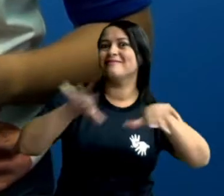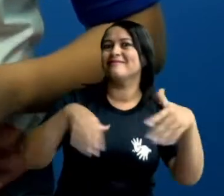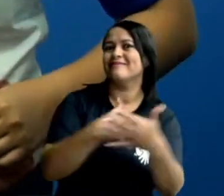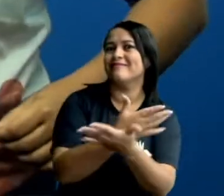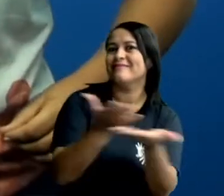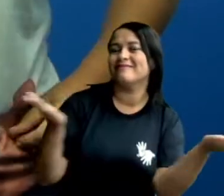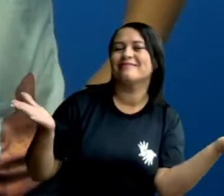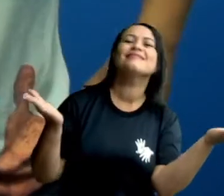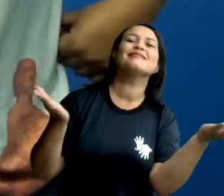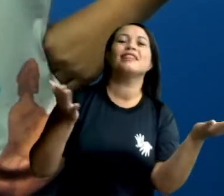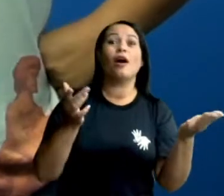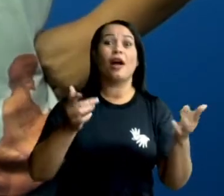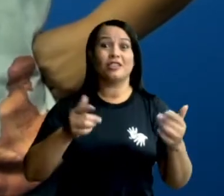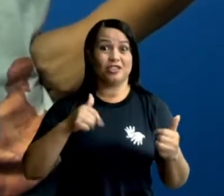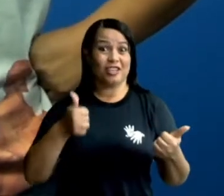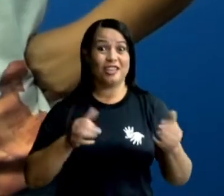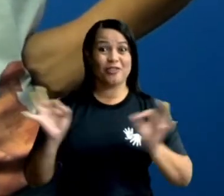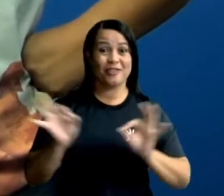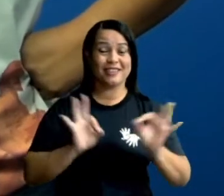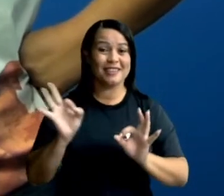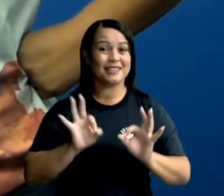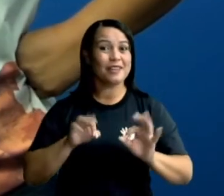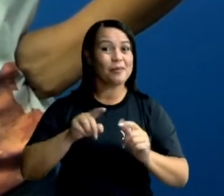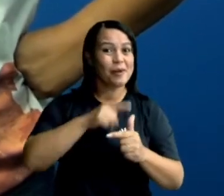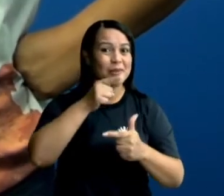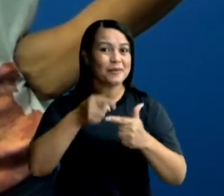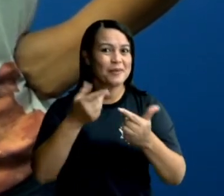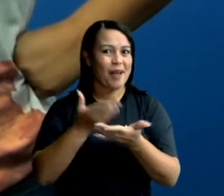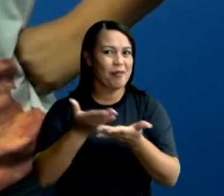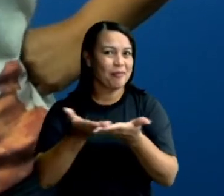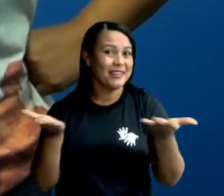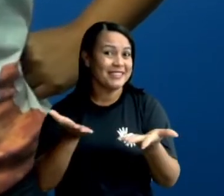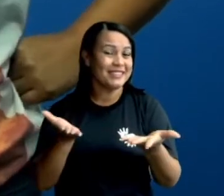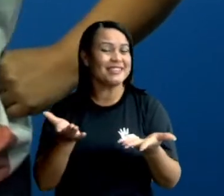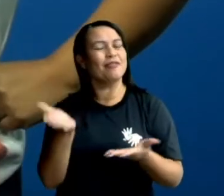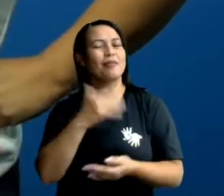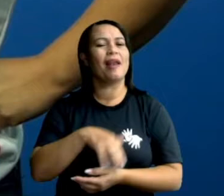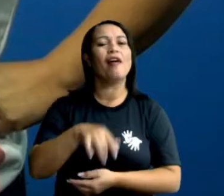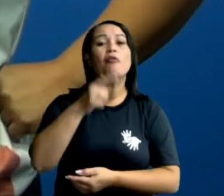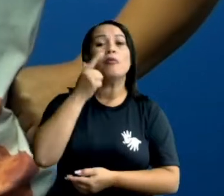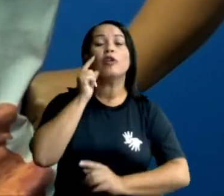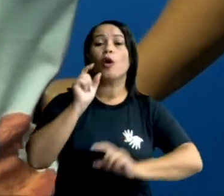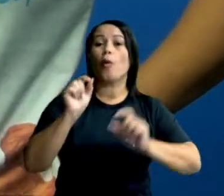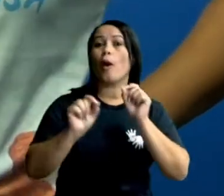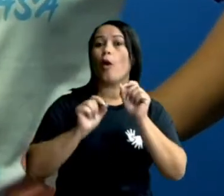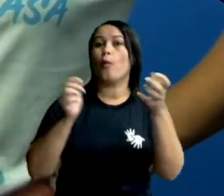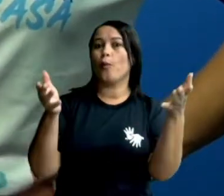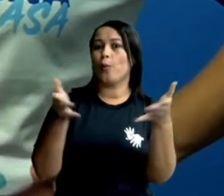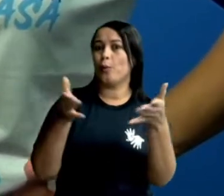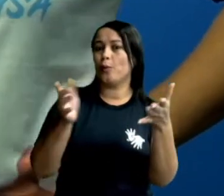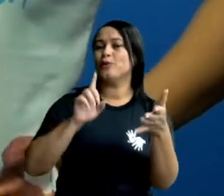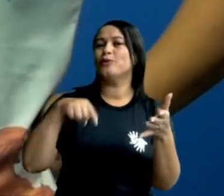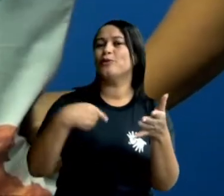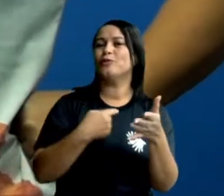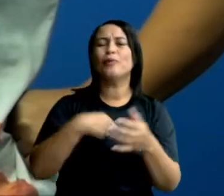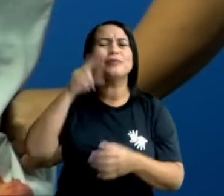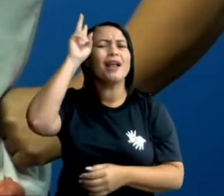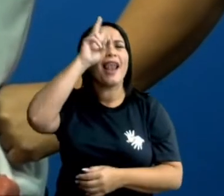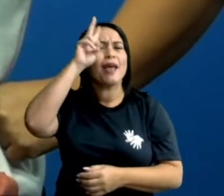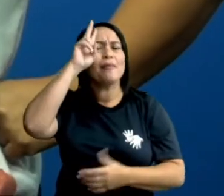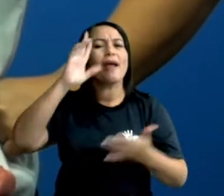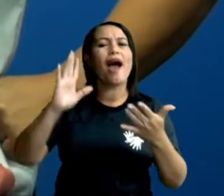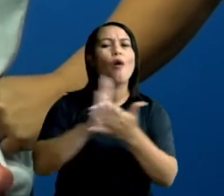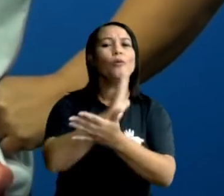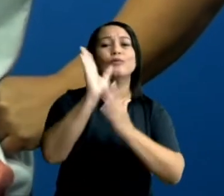Olá, meninos! Pronto para mais uma aula aqui com a tia? Então vamos lá! Olha, hoje nós vamos recordar